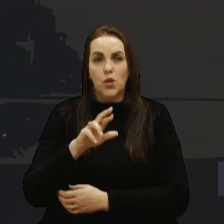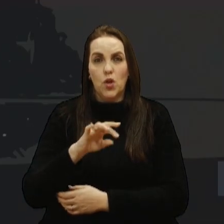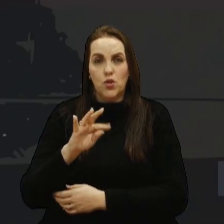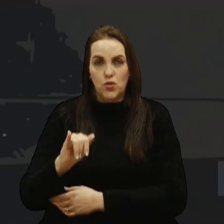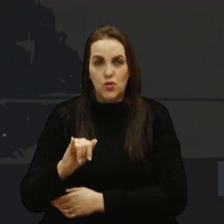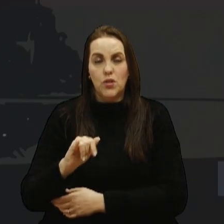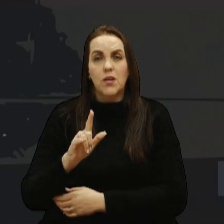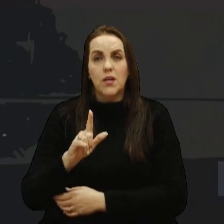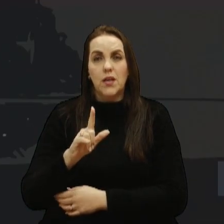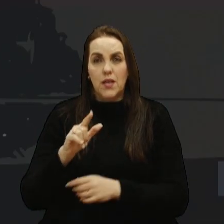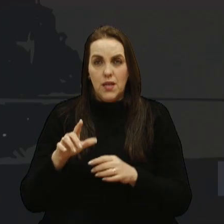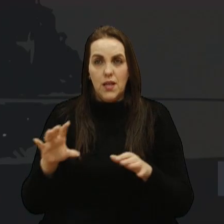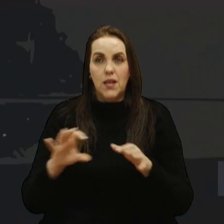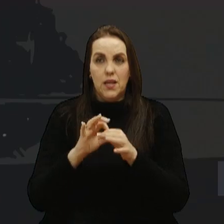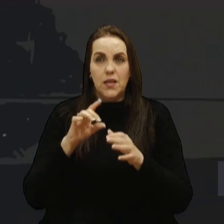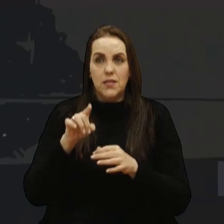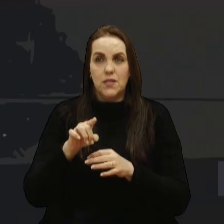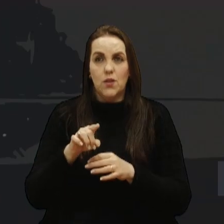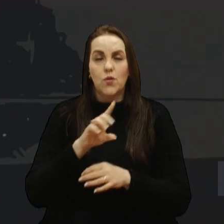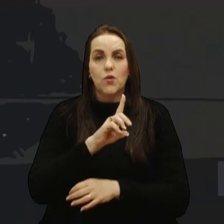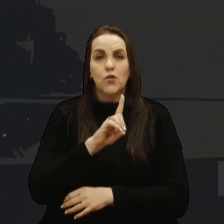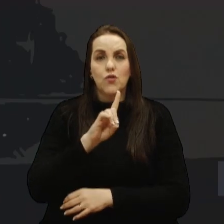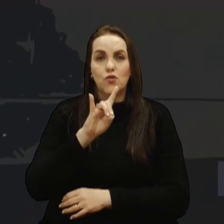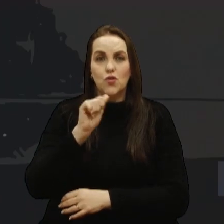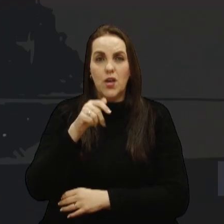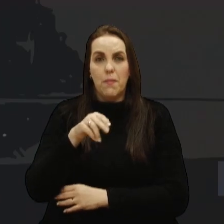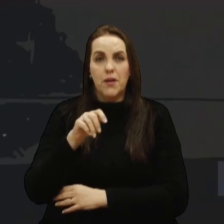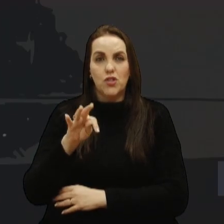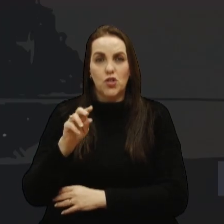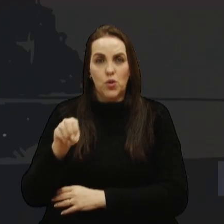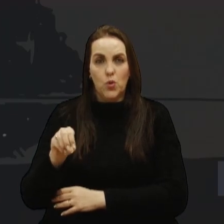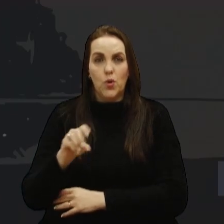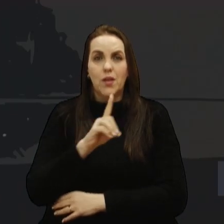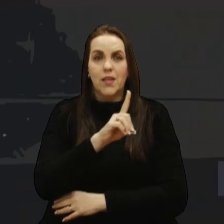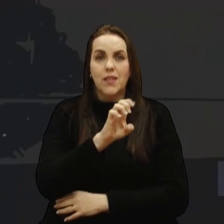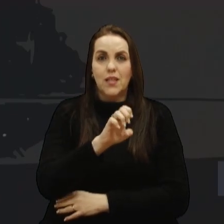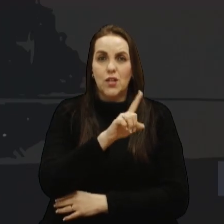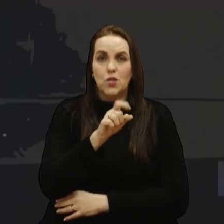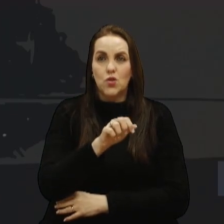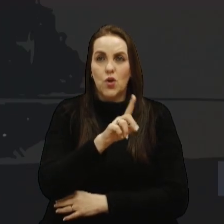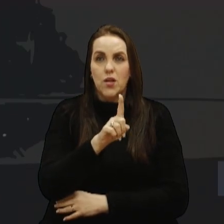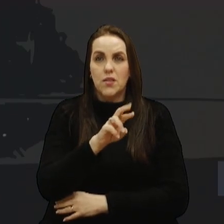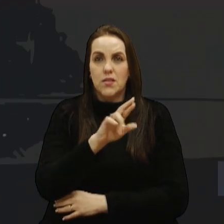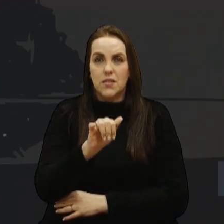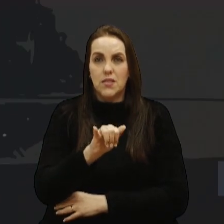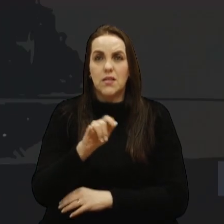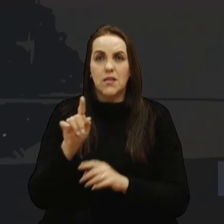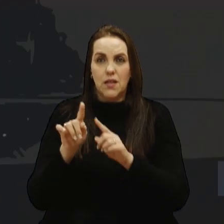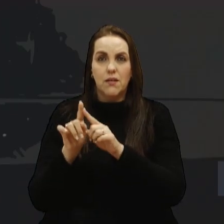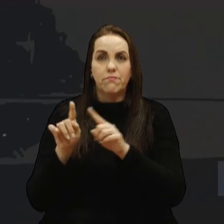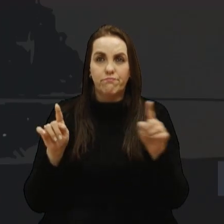Desorge, liga o Diamantina ao Desorge. Essa via encurta, é um trajeto